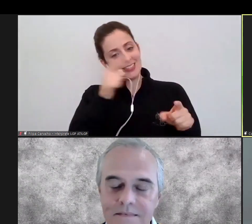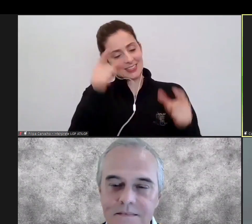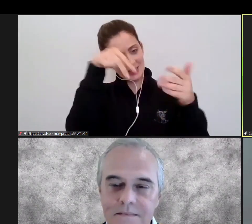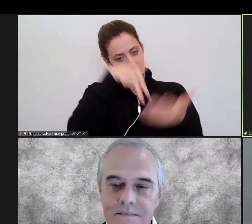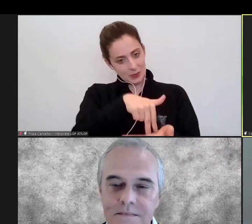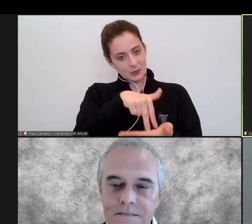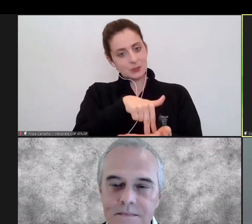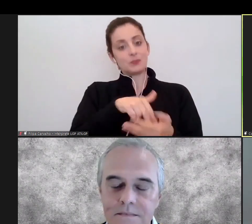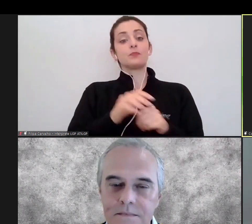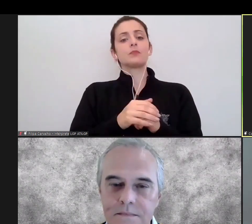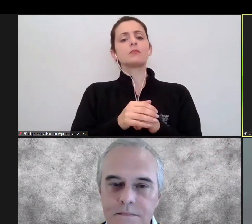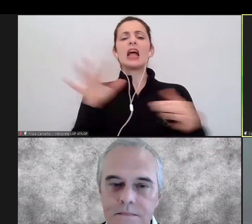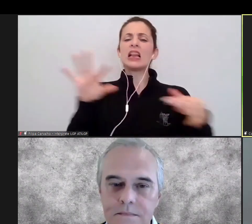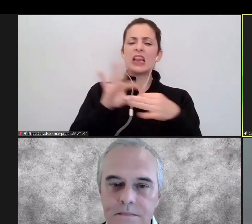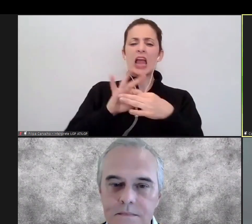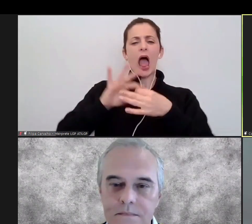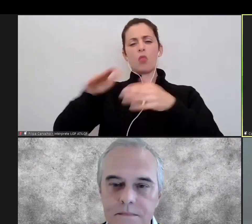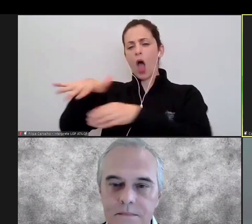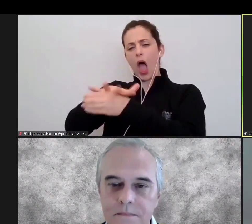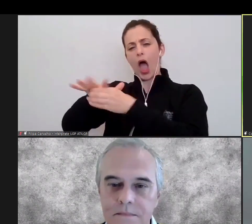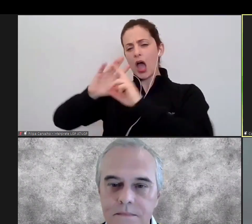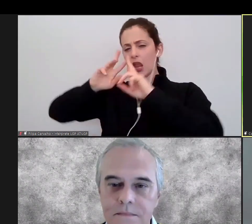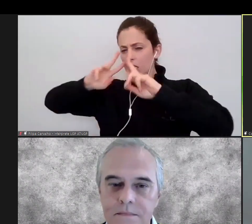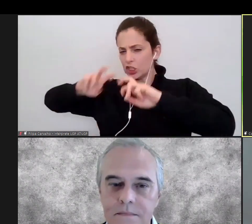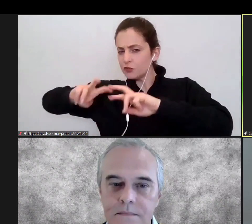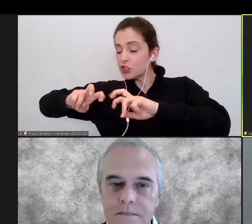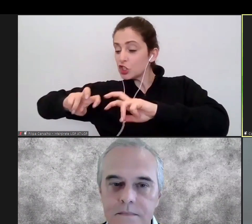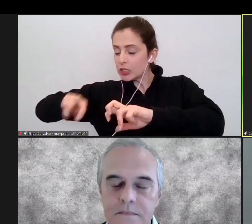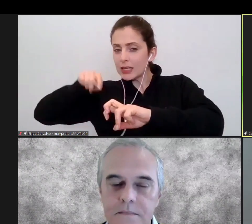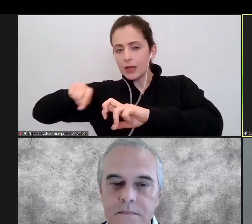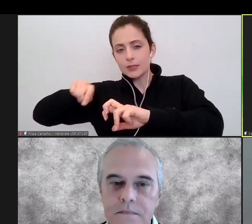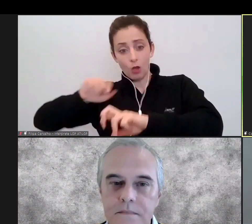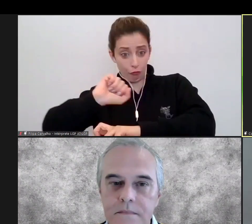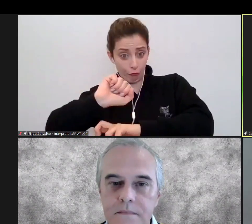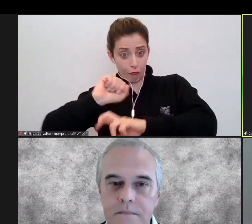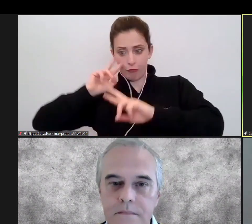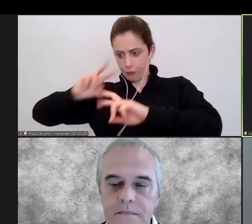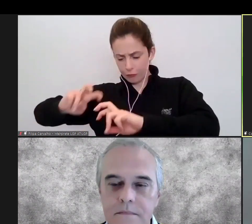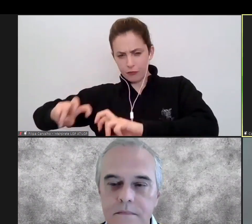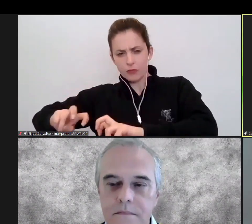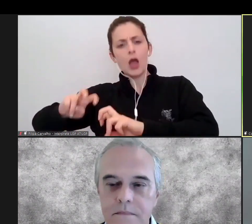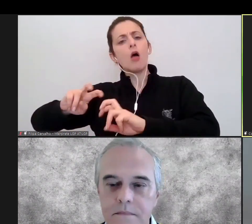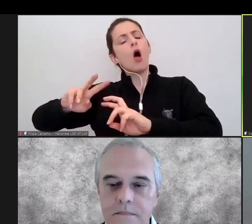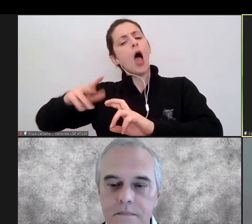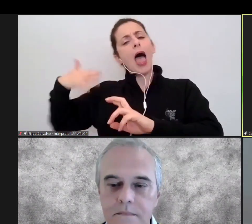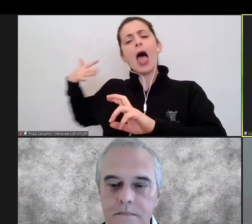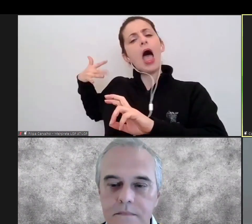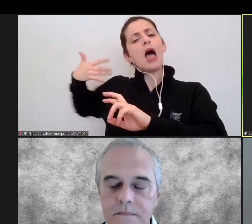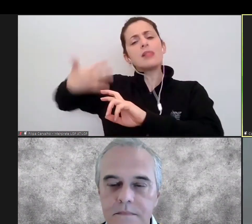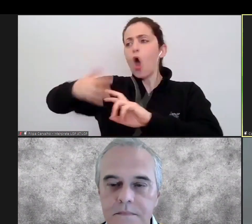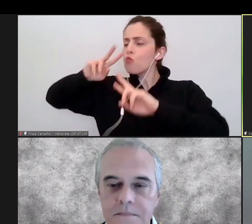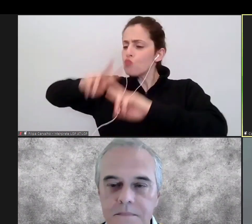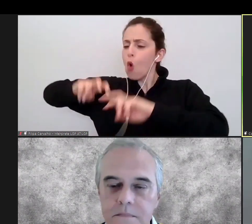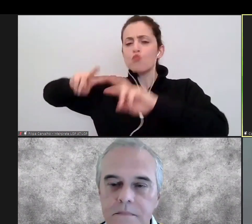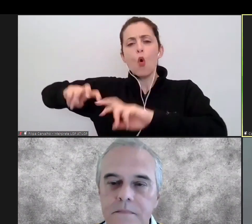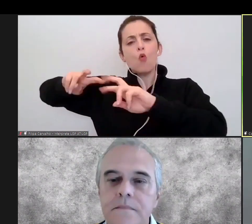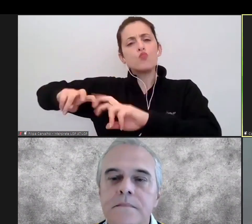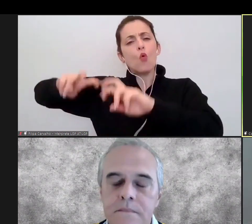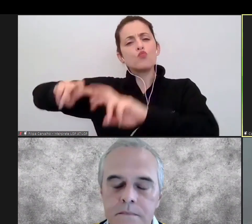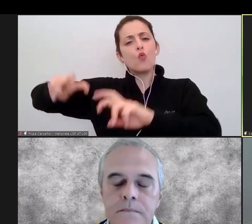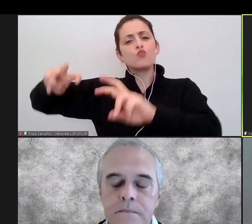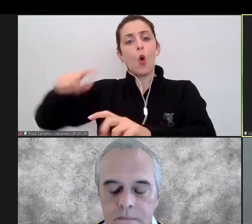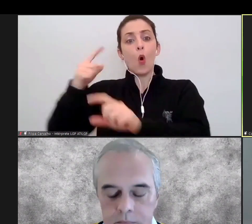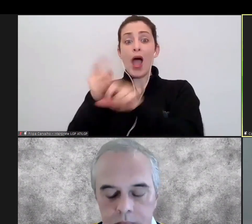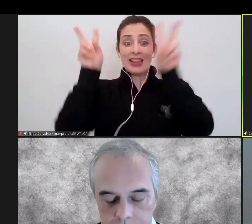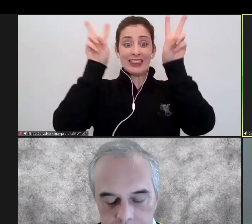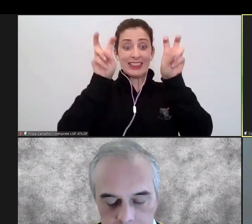quem está nesta área da investigação, eu pergunto quais é que são as principais descobertas numa altura em que está tudo a acontecer, numa altura em que o debate está em cima da mesa mais